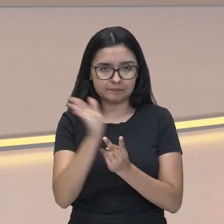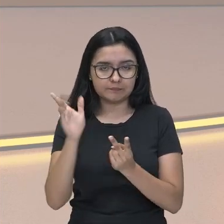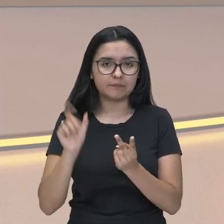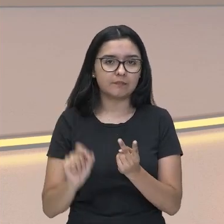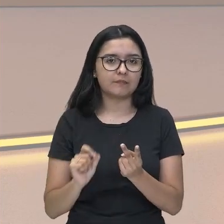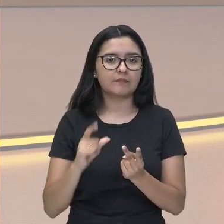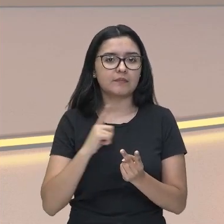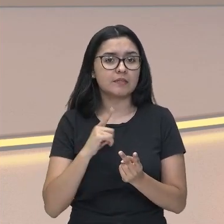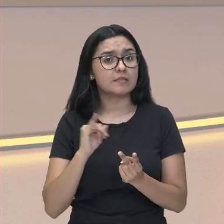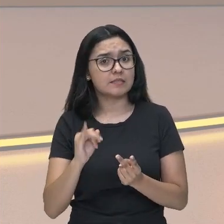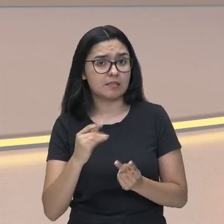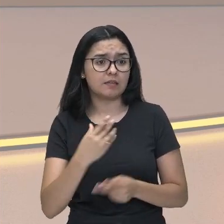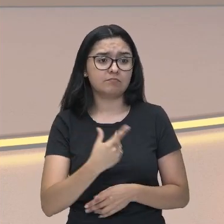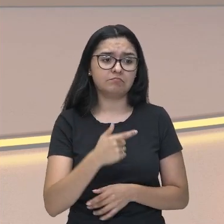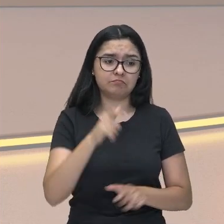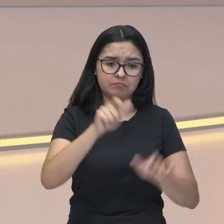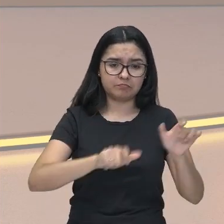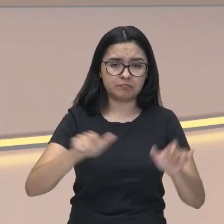tem uma essência.